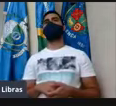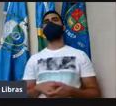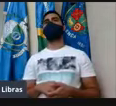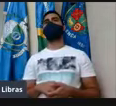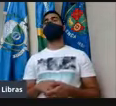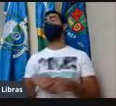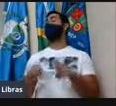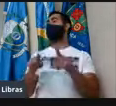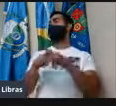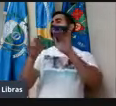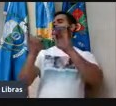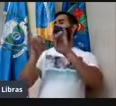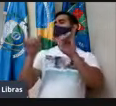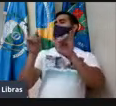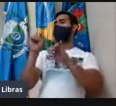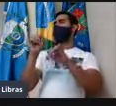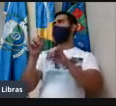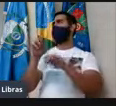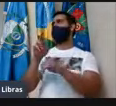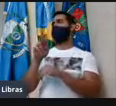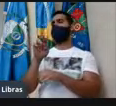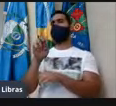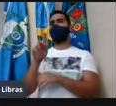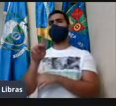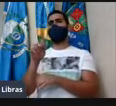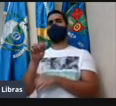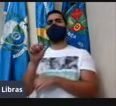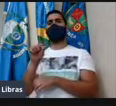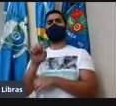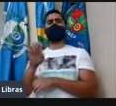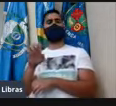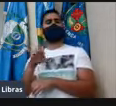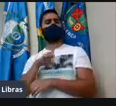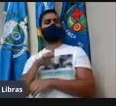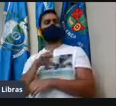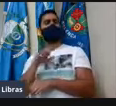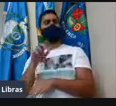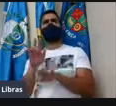que os repasses eles têm um valor de